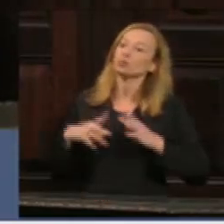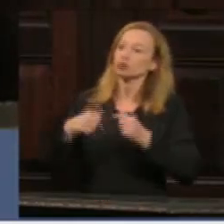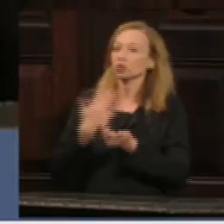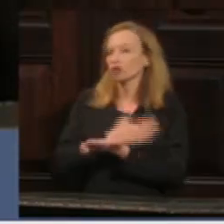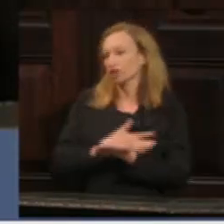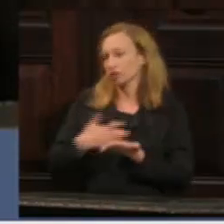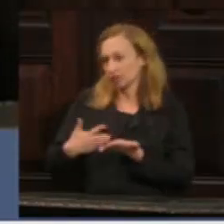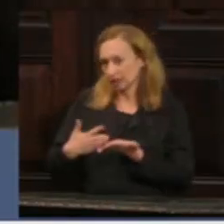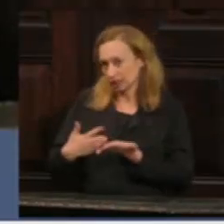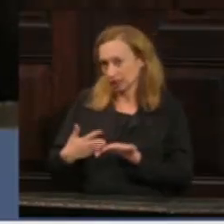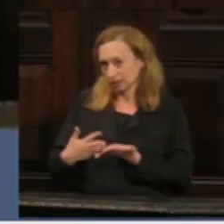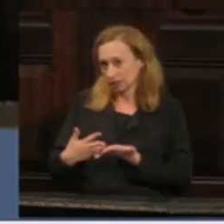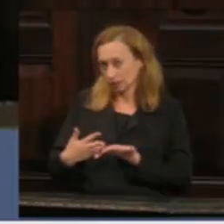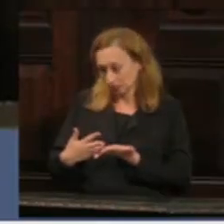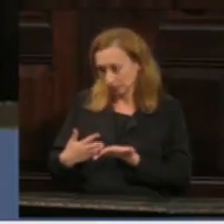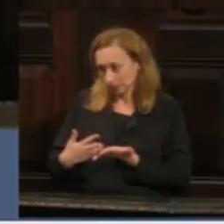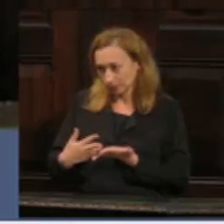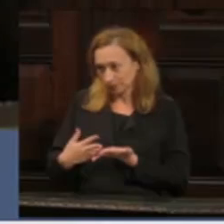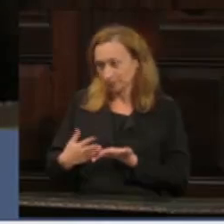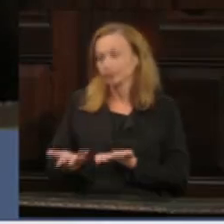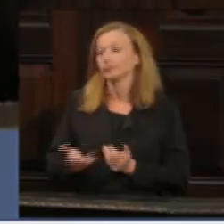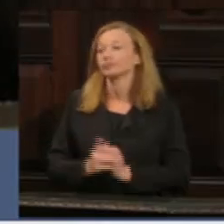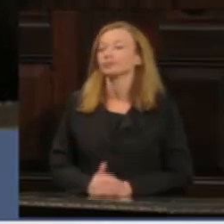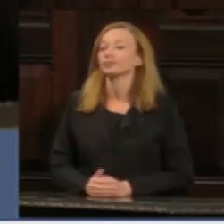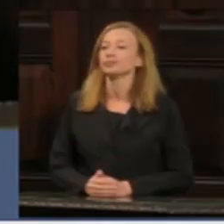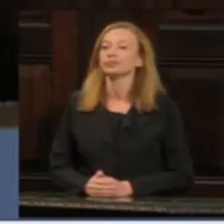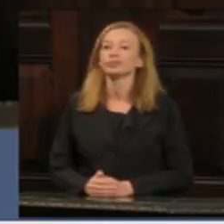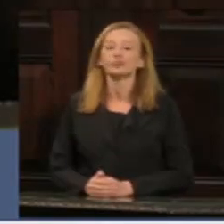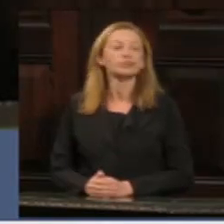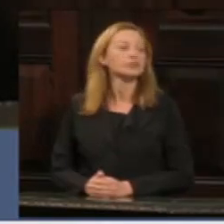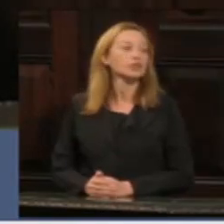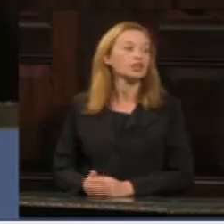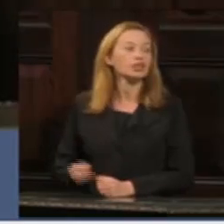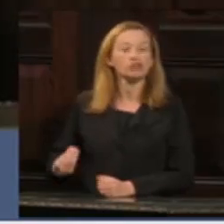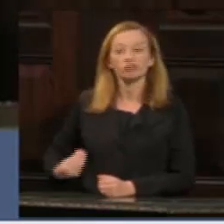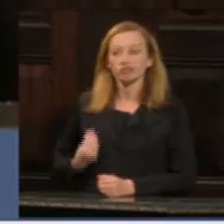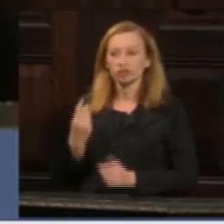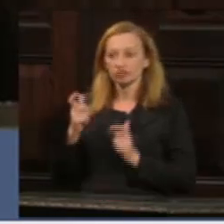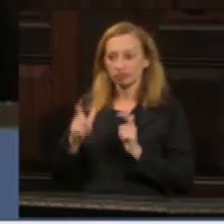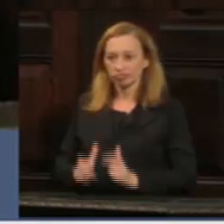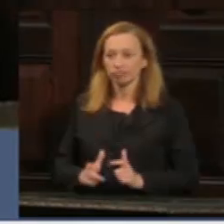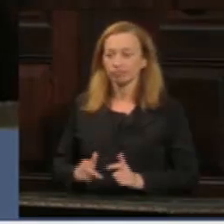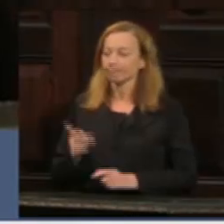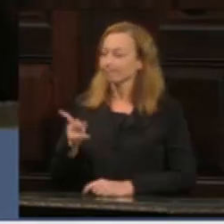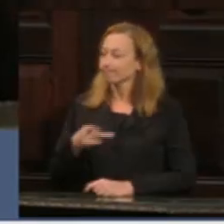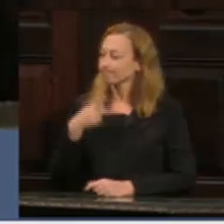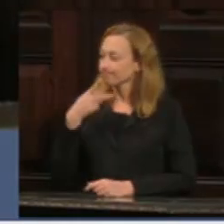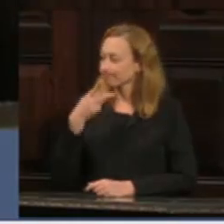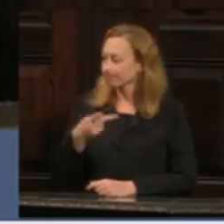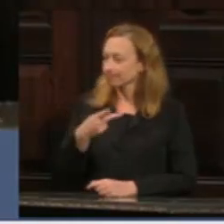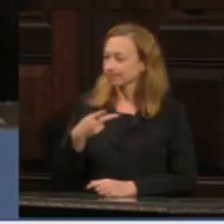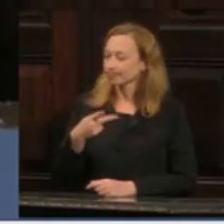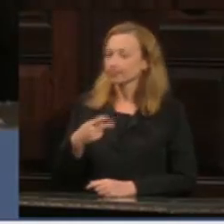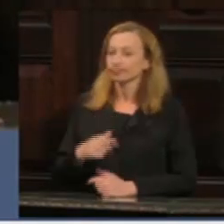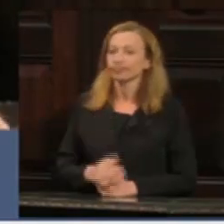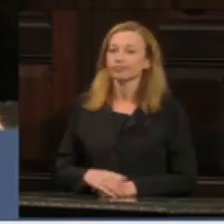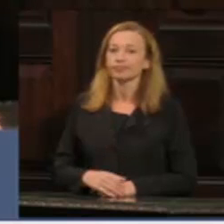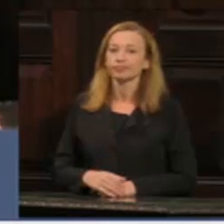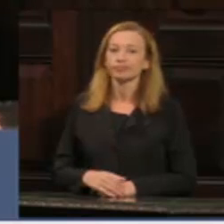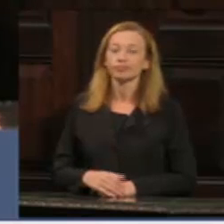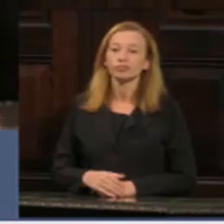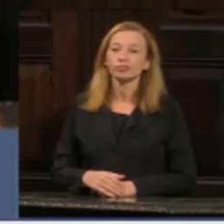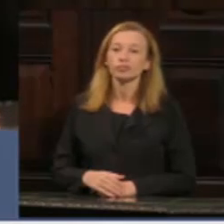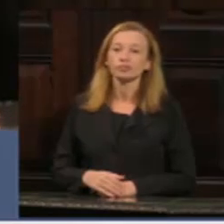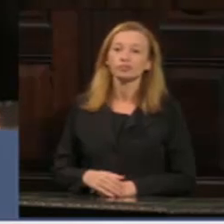de legislatura, eu venho aqui colocar quais são as